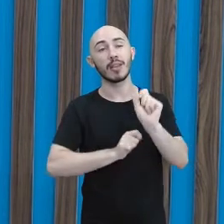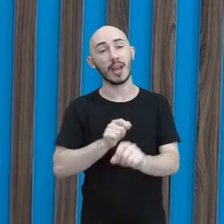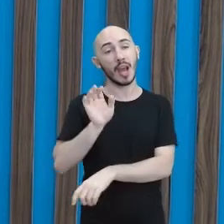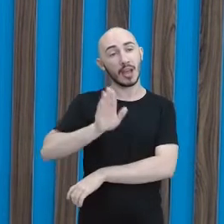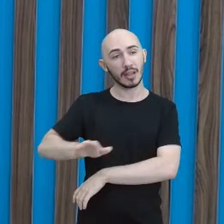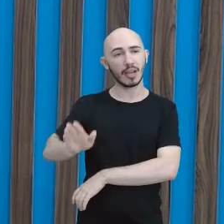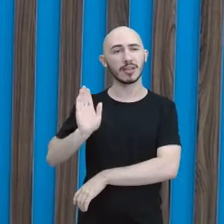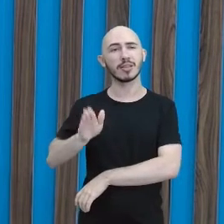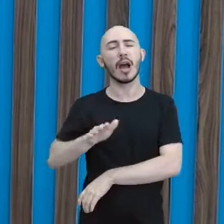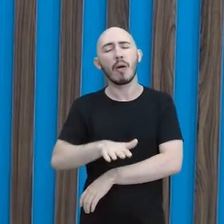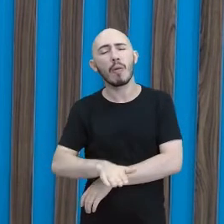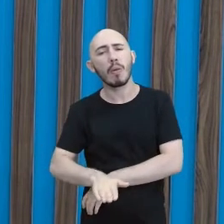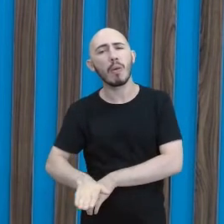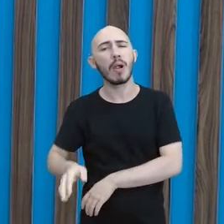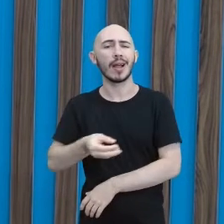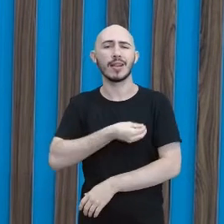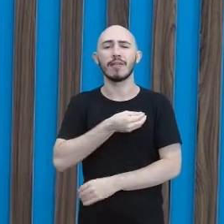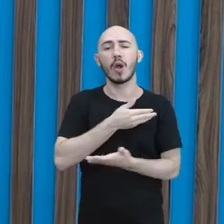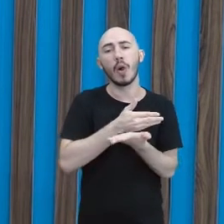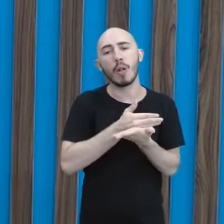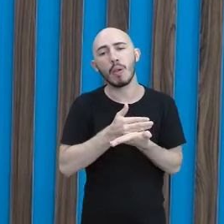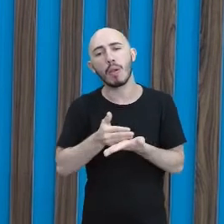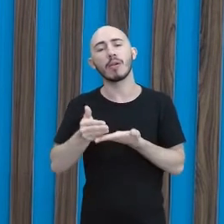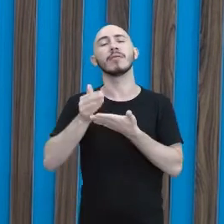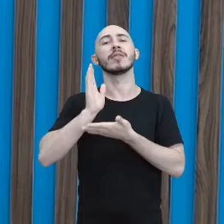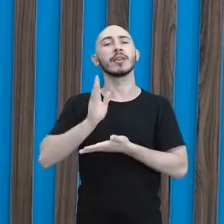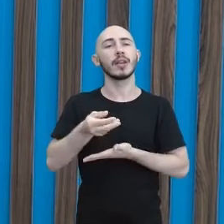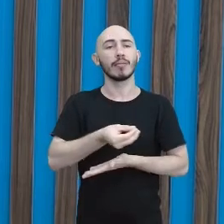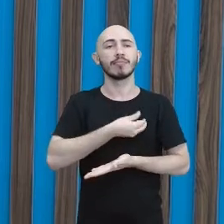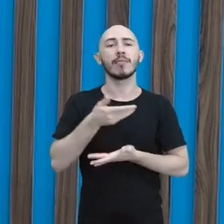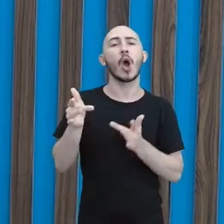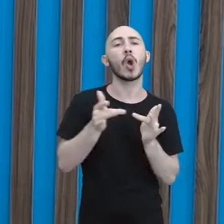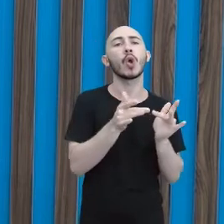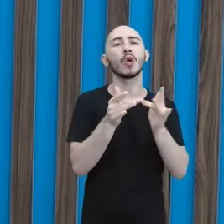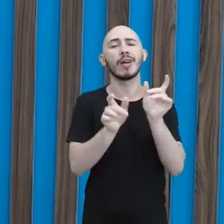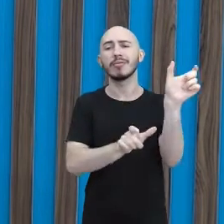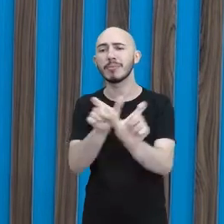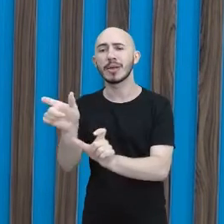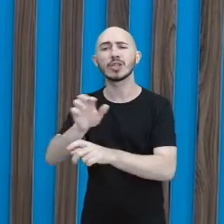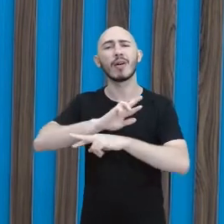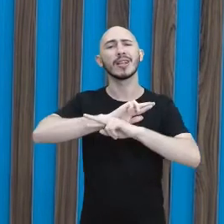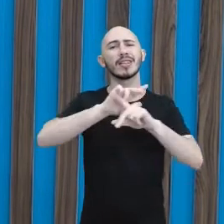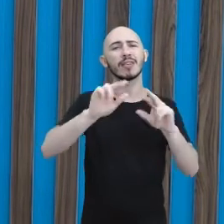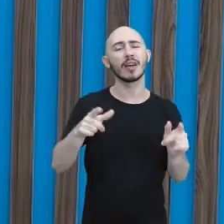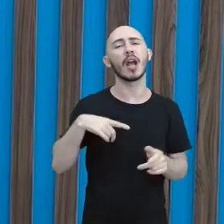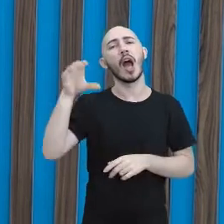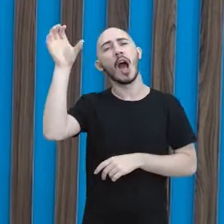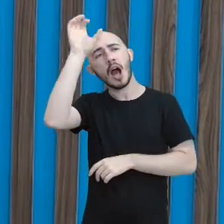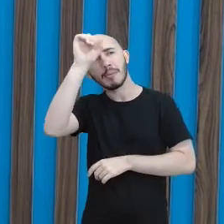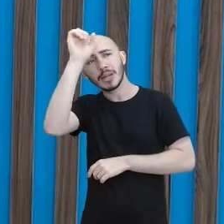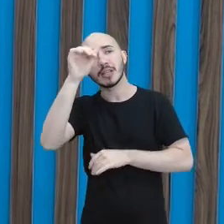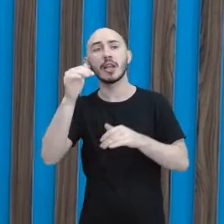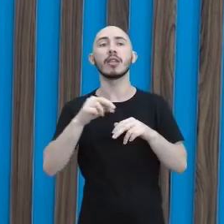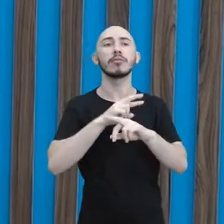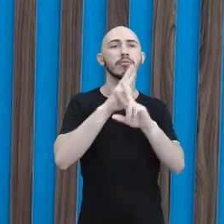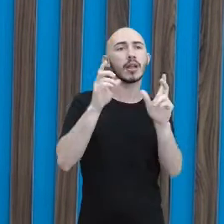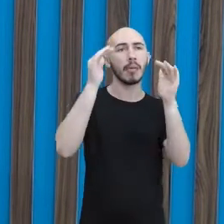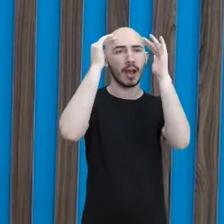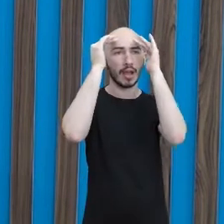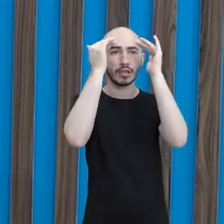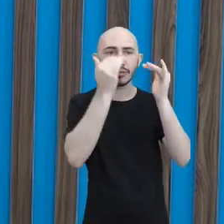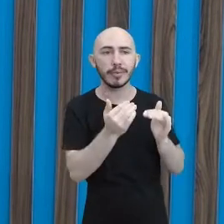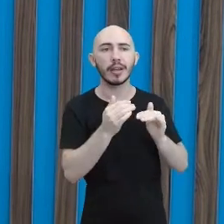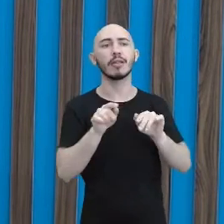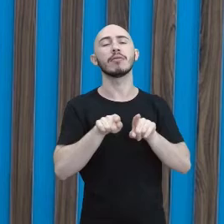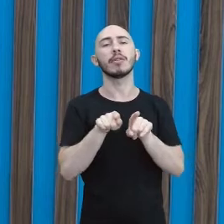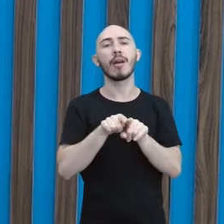começo da sua infância, da sua vida, na verdade, né? Está lá tendo contato com o diferente, aprendendo sobre respeito, né? Sobre